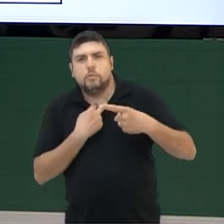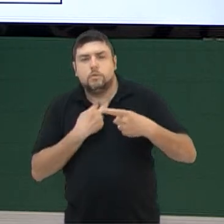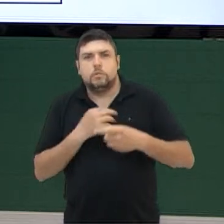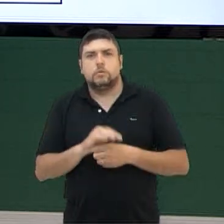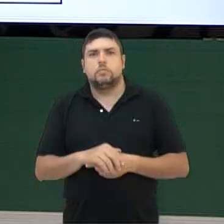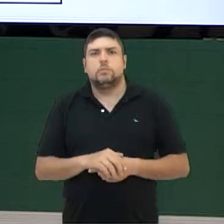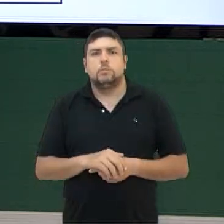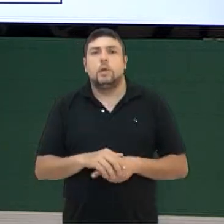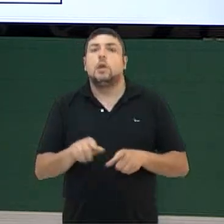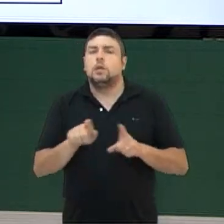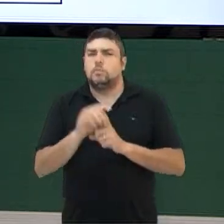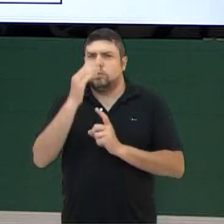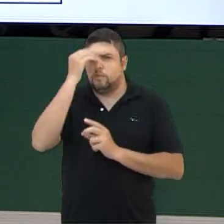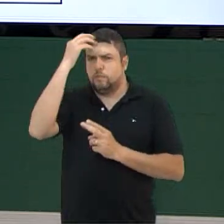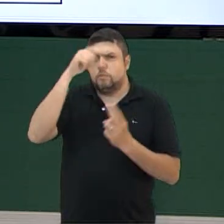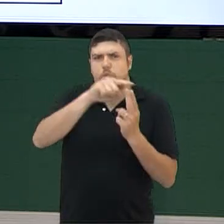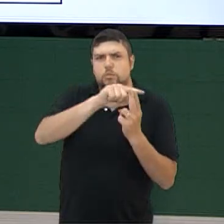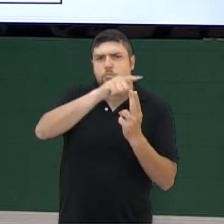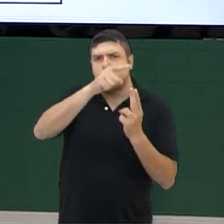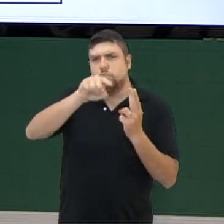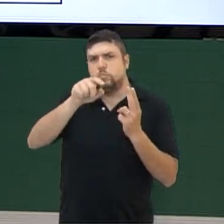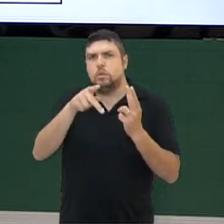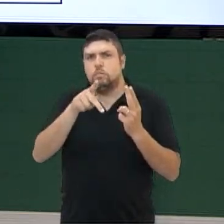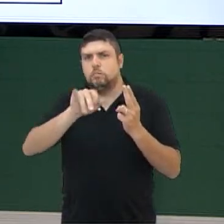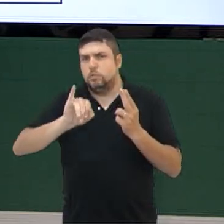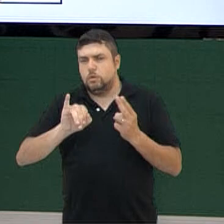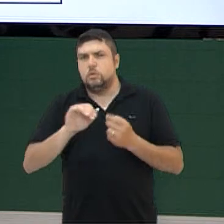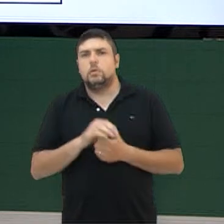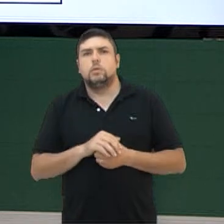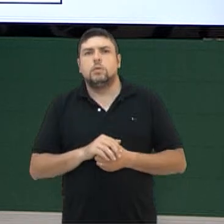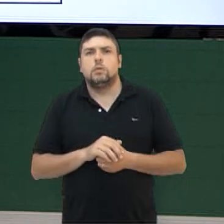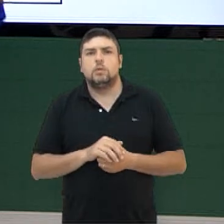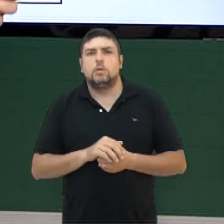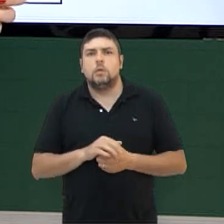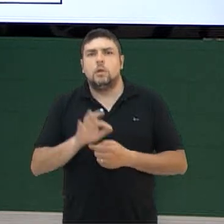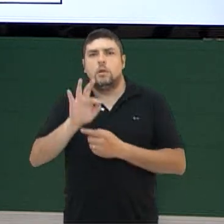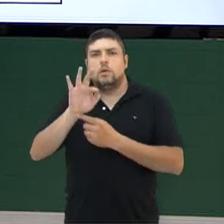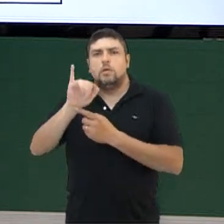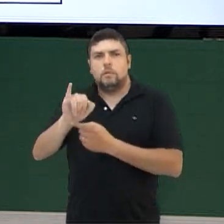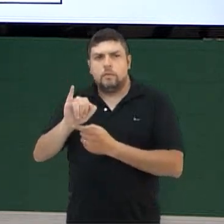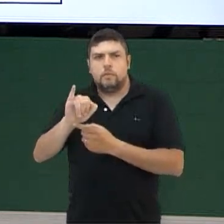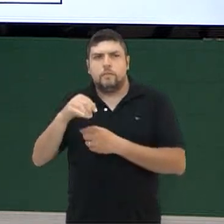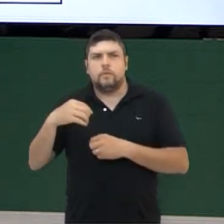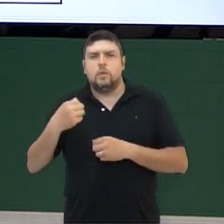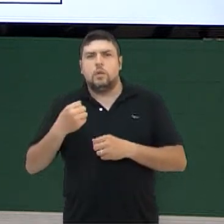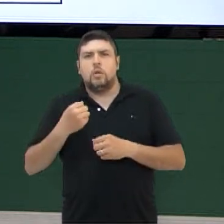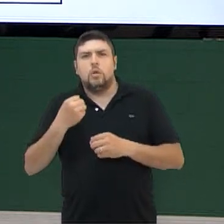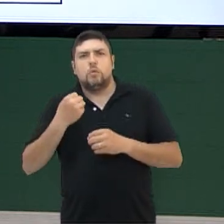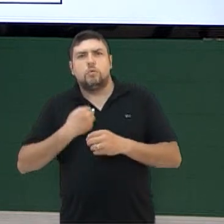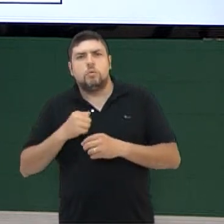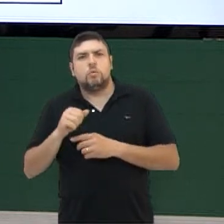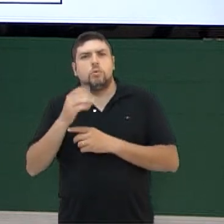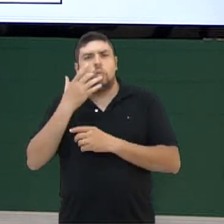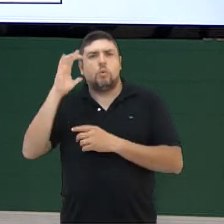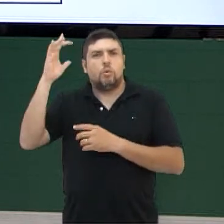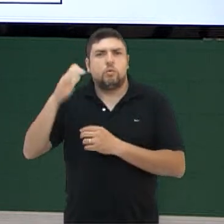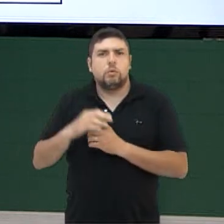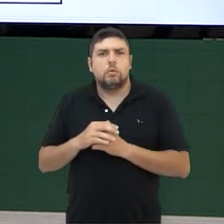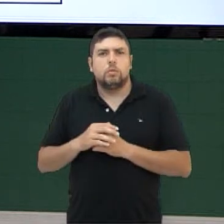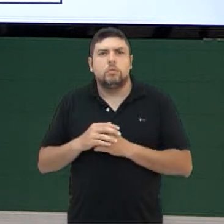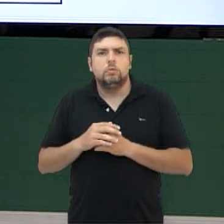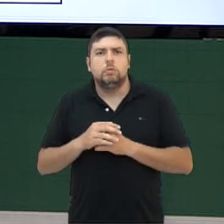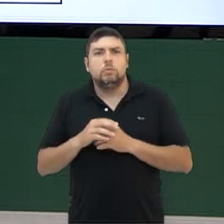que é um número muito famoso, a gente vai falar mais sobre o π depois. O φ, que é o número de ouro, tá? E todos os números que não